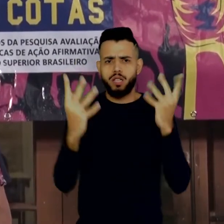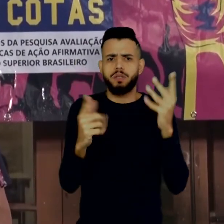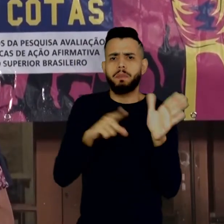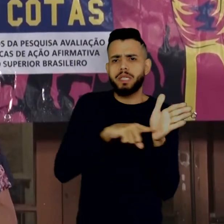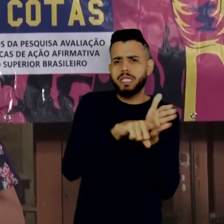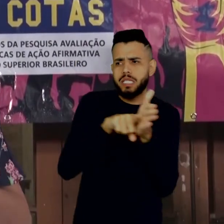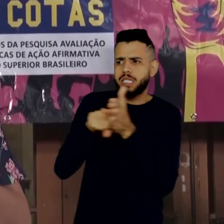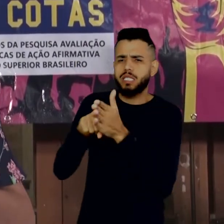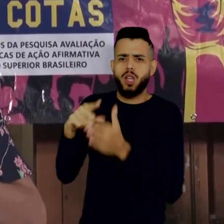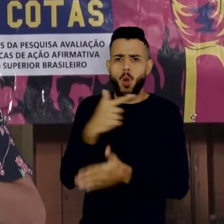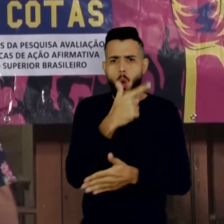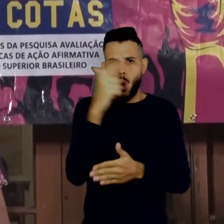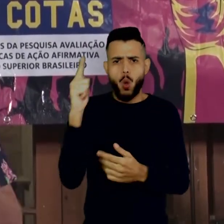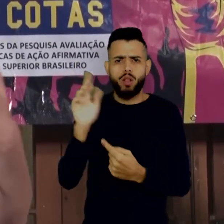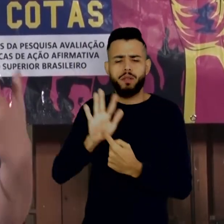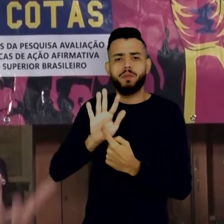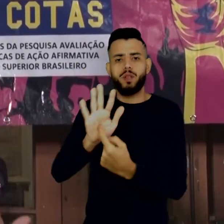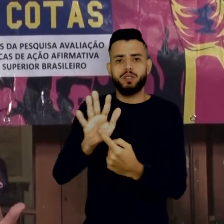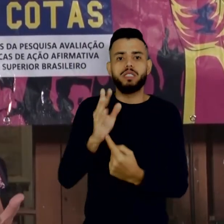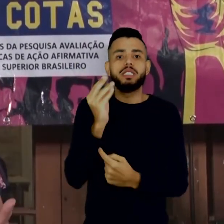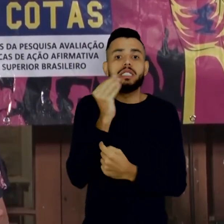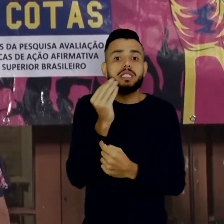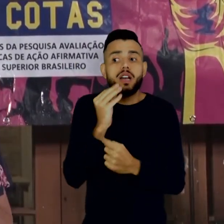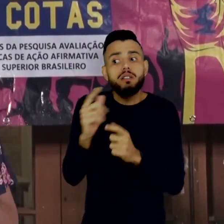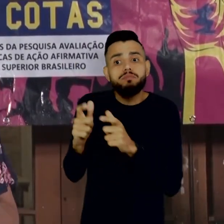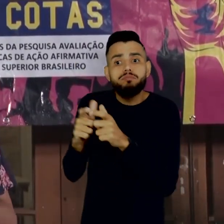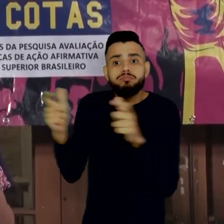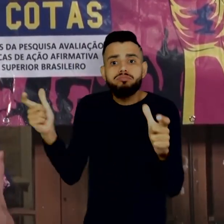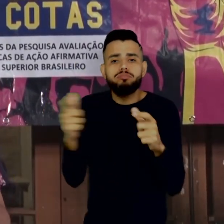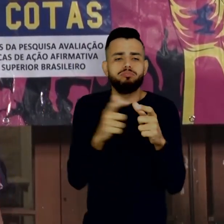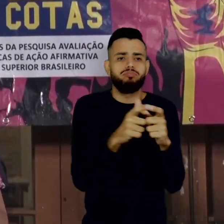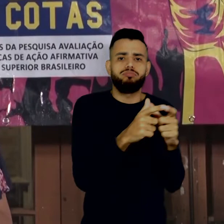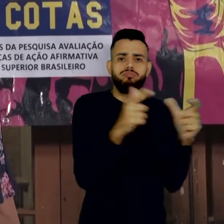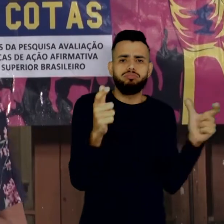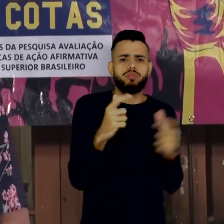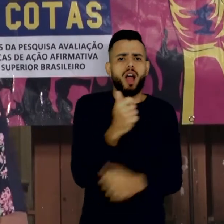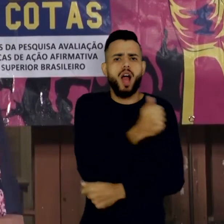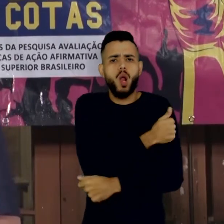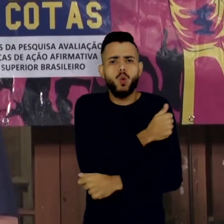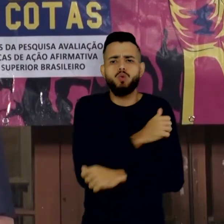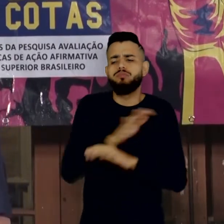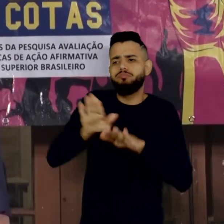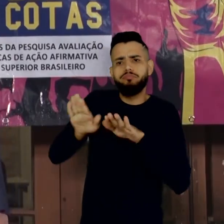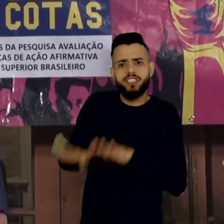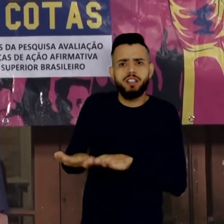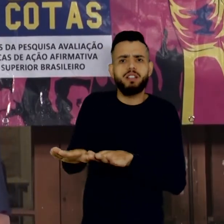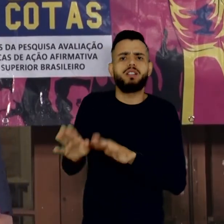também revelam esse sentido ampliado, né, da permanência,